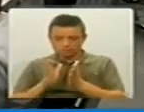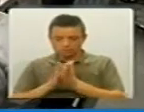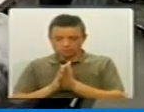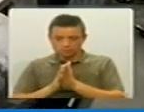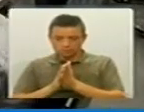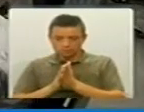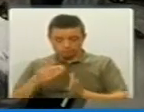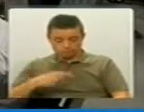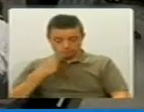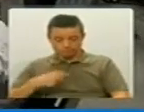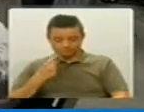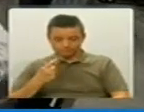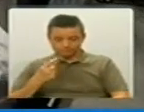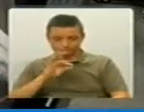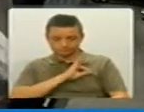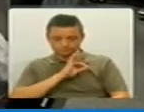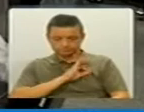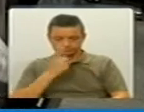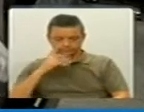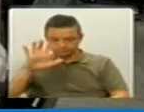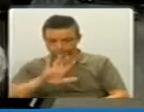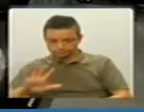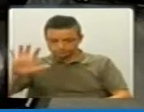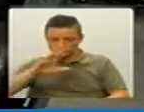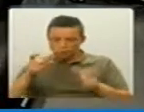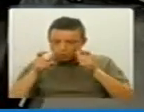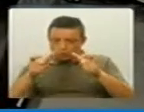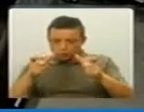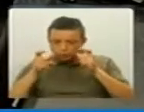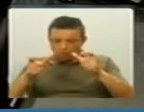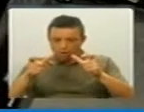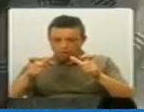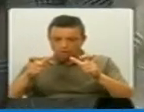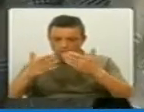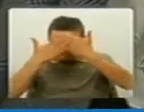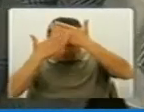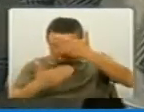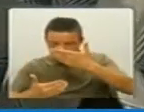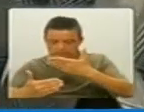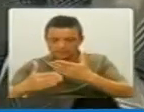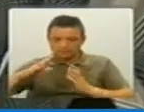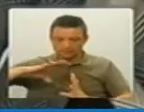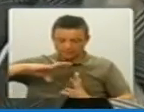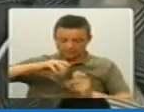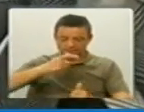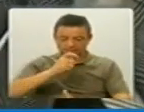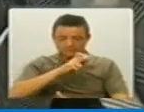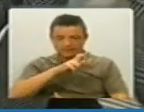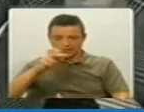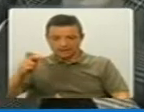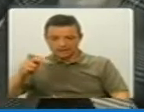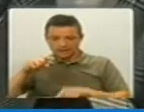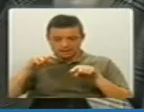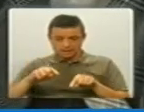mas também para os próprios, estes senhores que nós estamos a ver nas imagens, que controlam as missões a partir da Terra. E este senhor, que agora podemos dizer que é